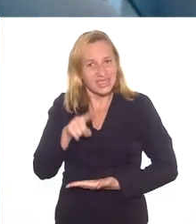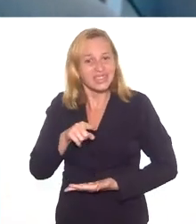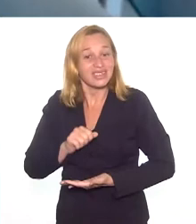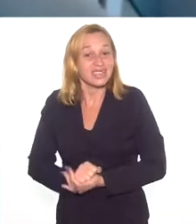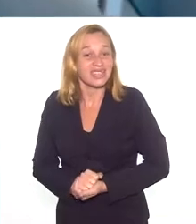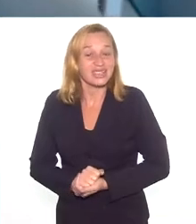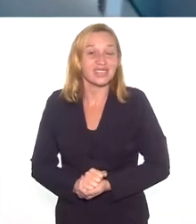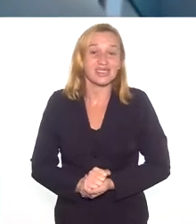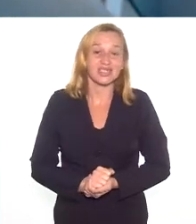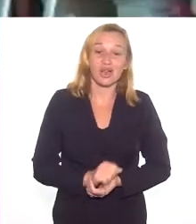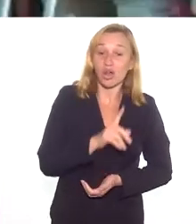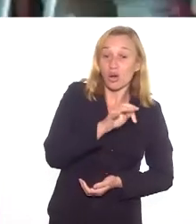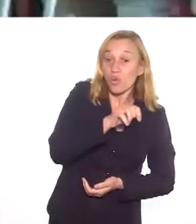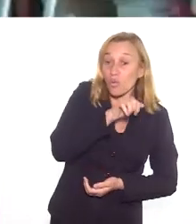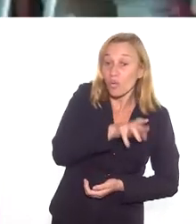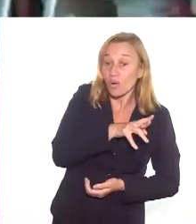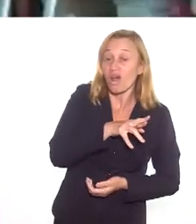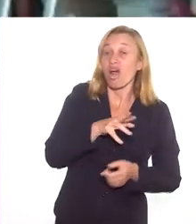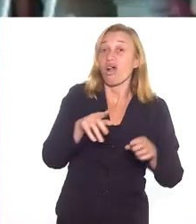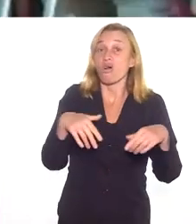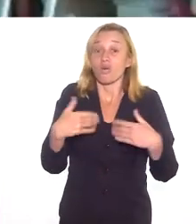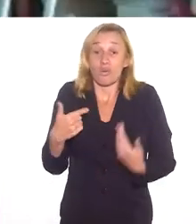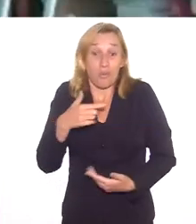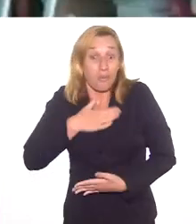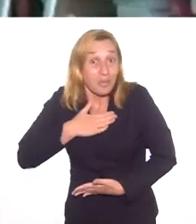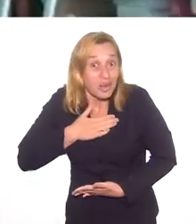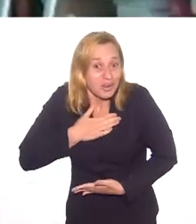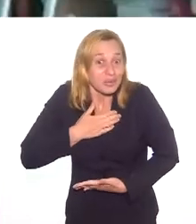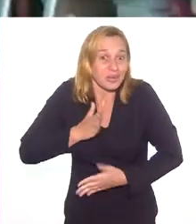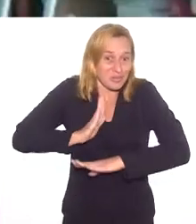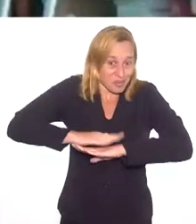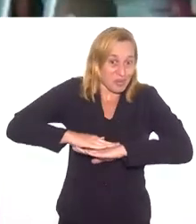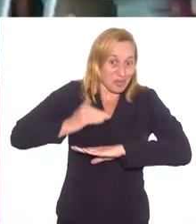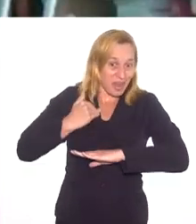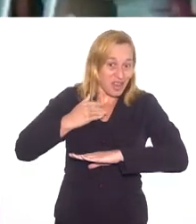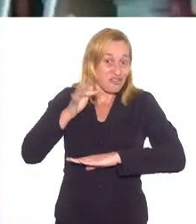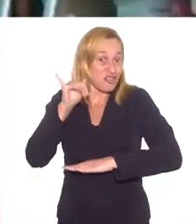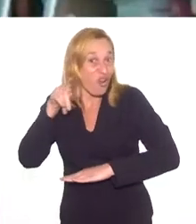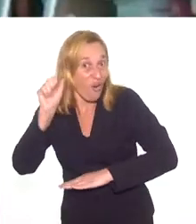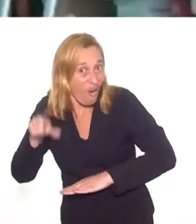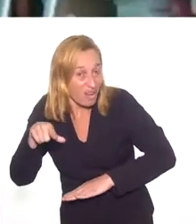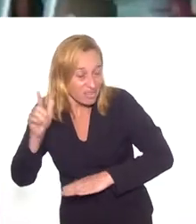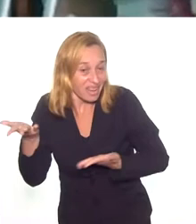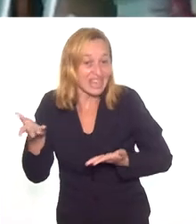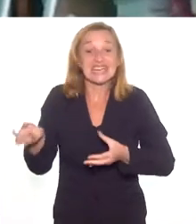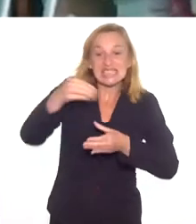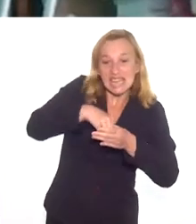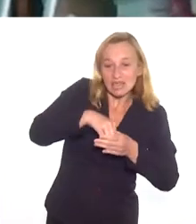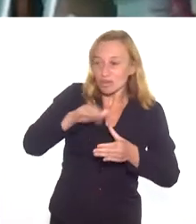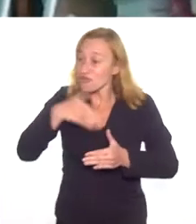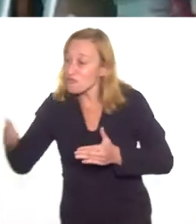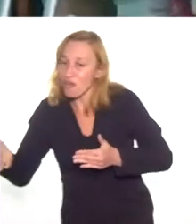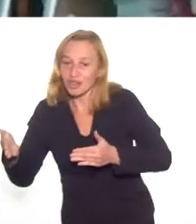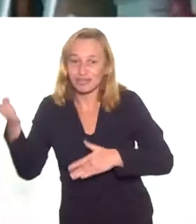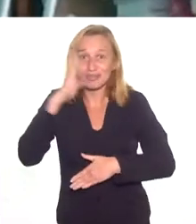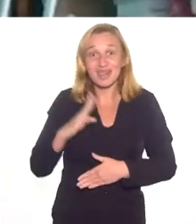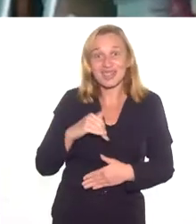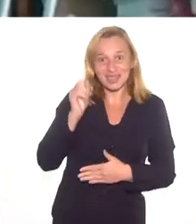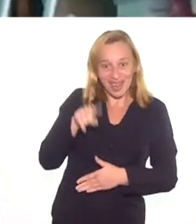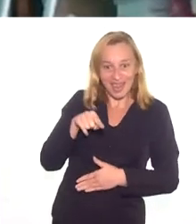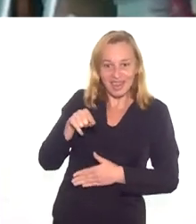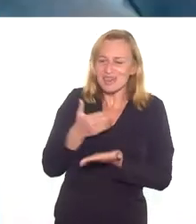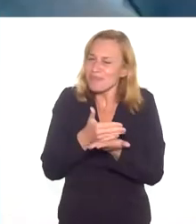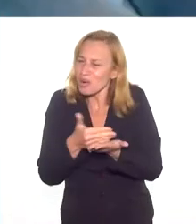conosco, né? Tanto com a Cultura quanto com comigo propriamente, com o Filó, dentro e fora do